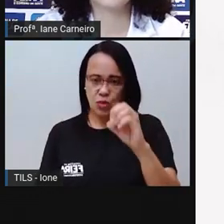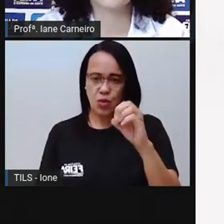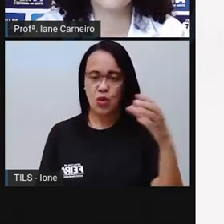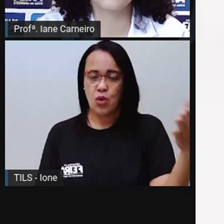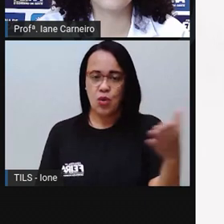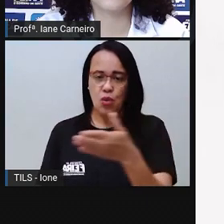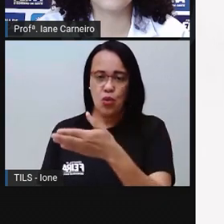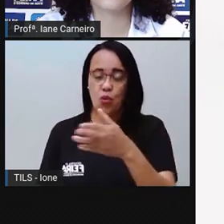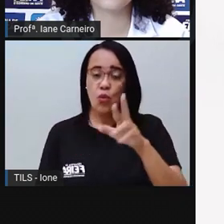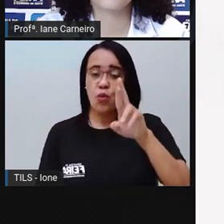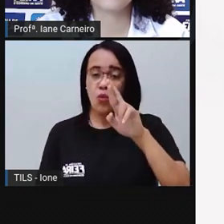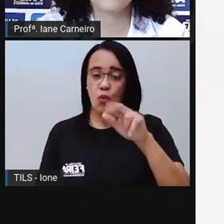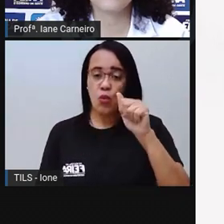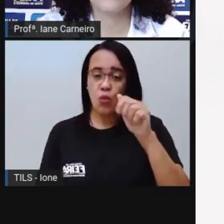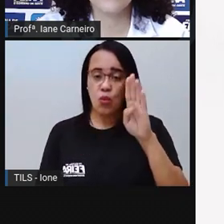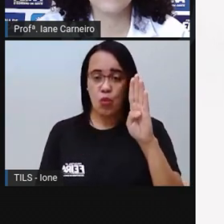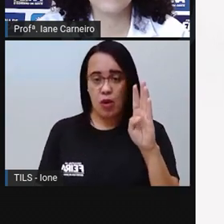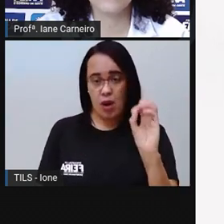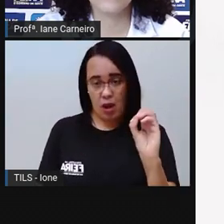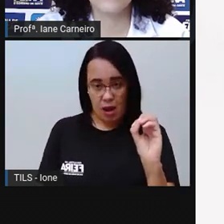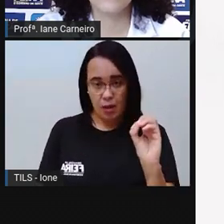tatu.